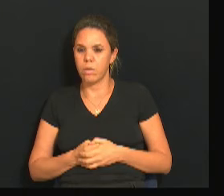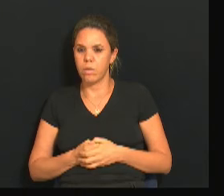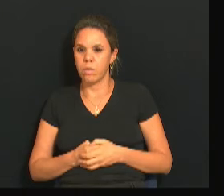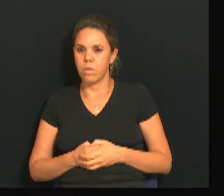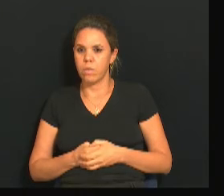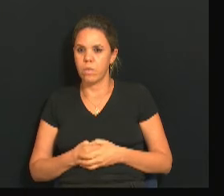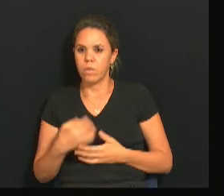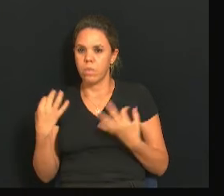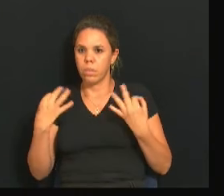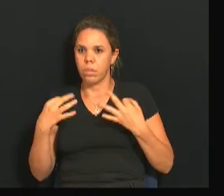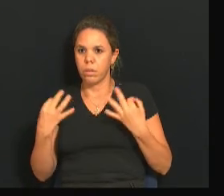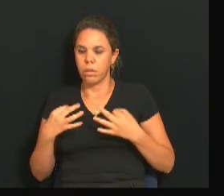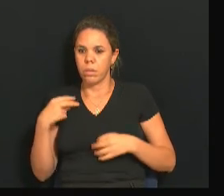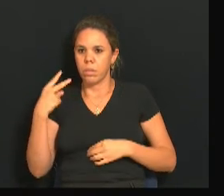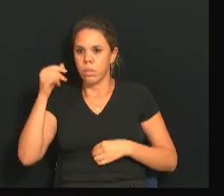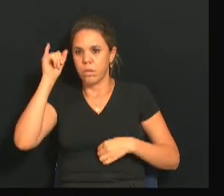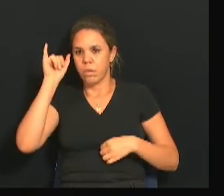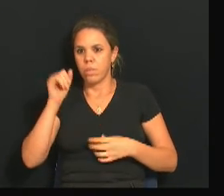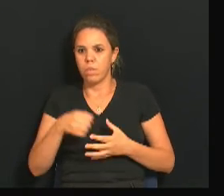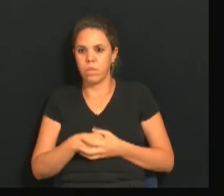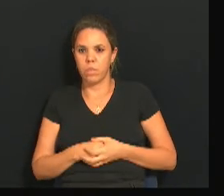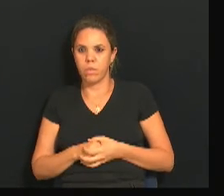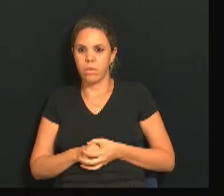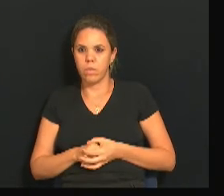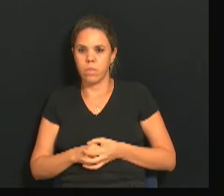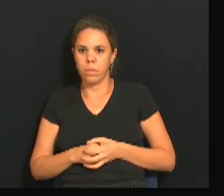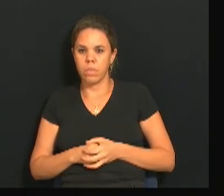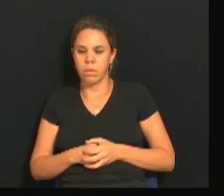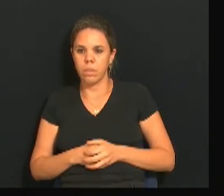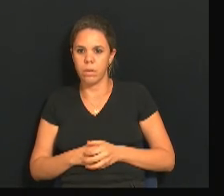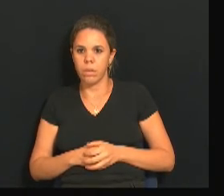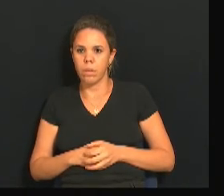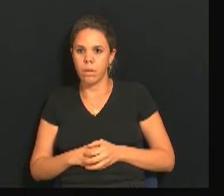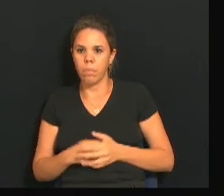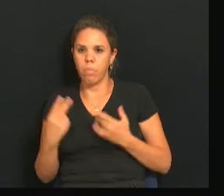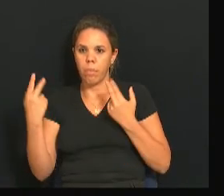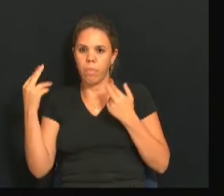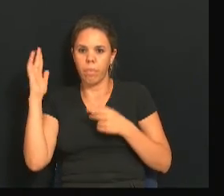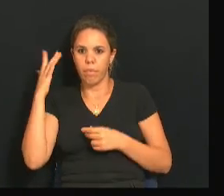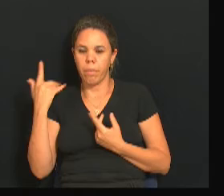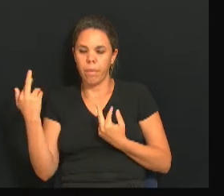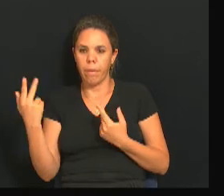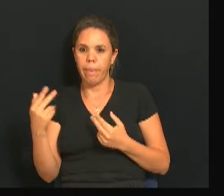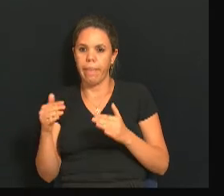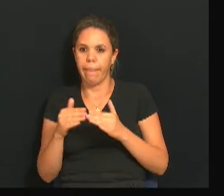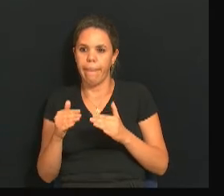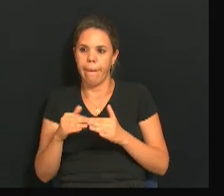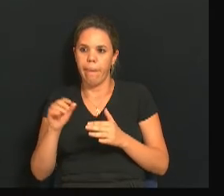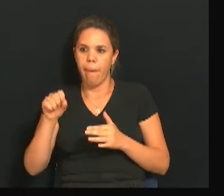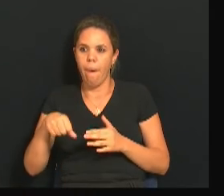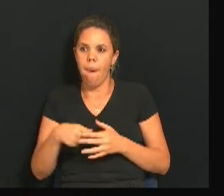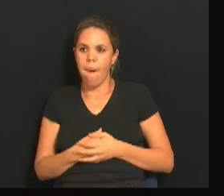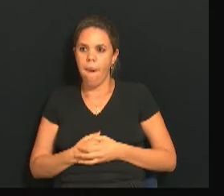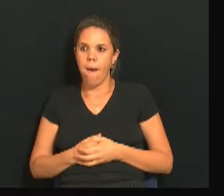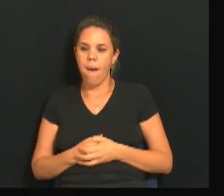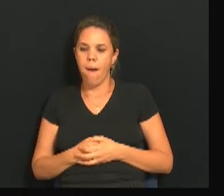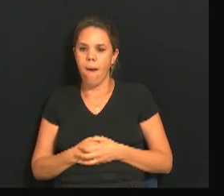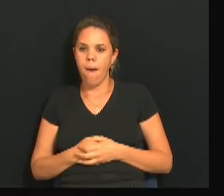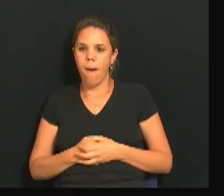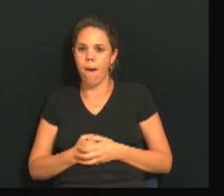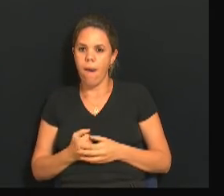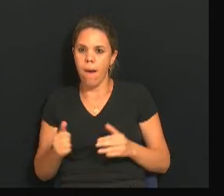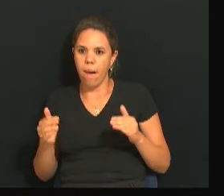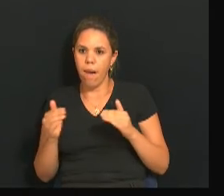Perfeito. Guida, vereador Paulo Buff. Não, eu, assim como a vereadora Guida, eu quero dizer que tenho acordo